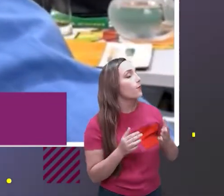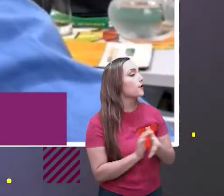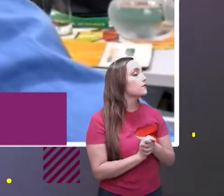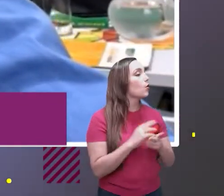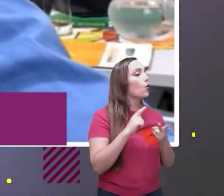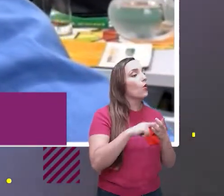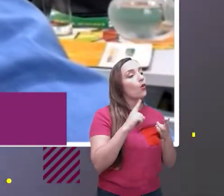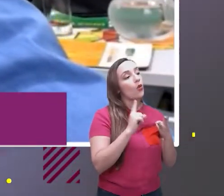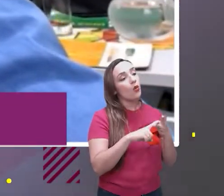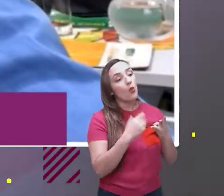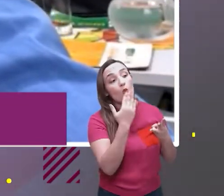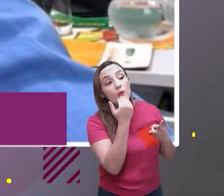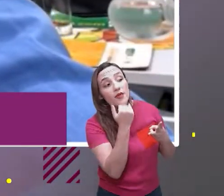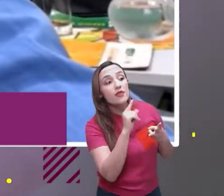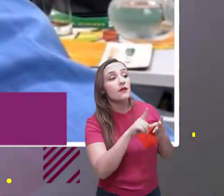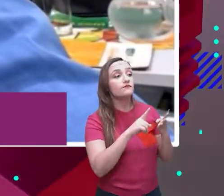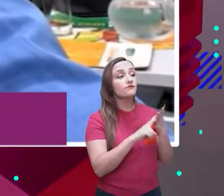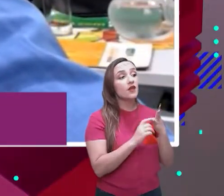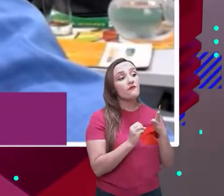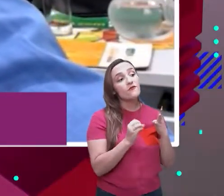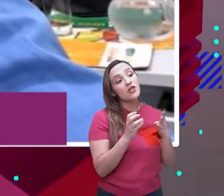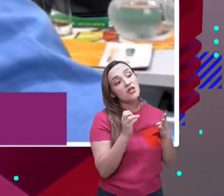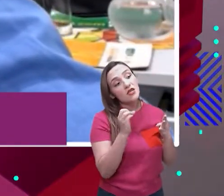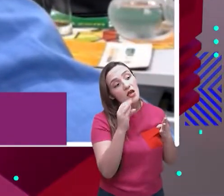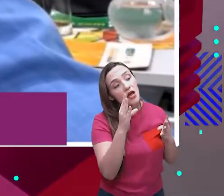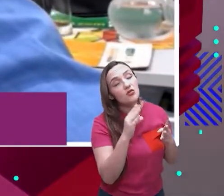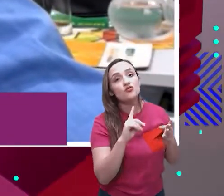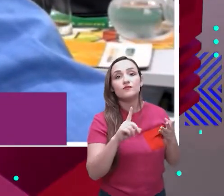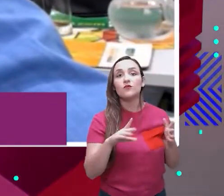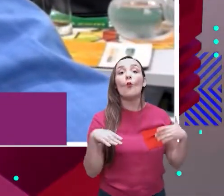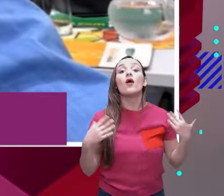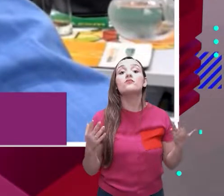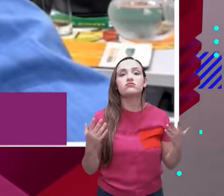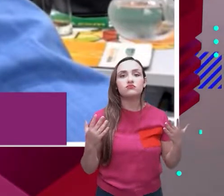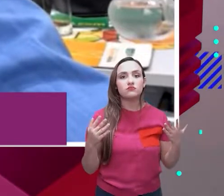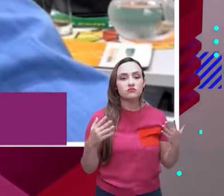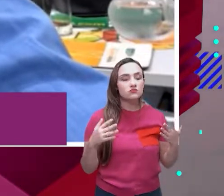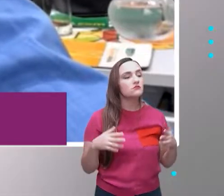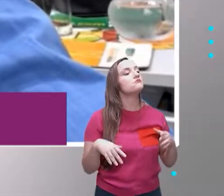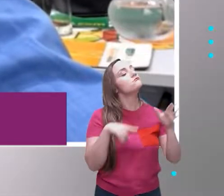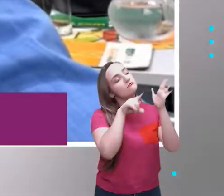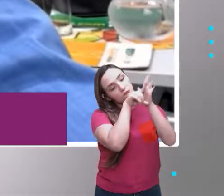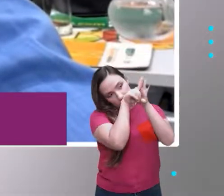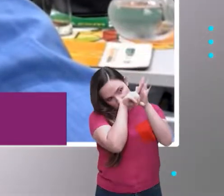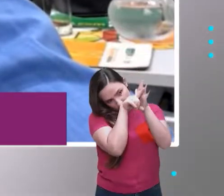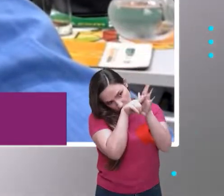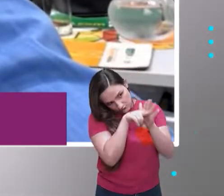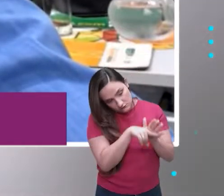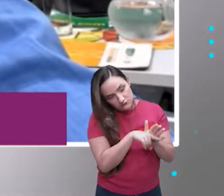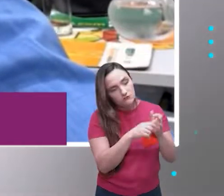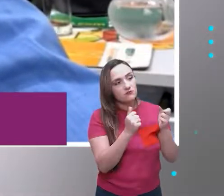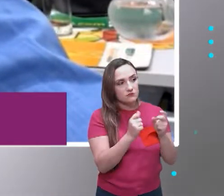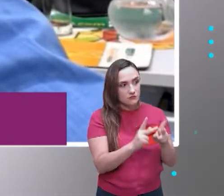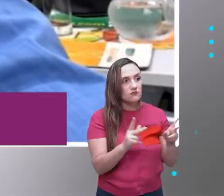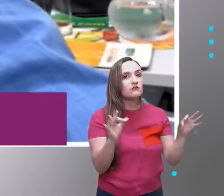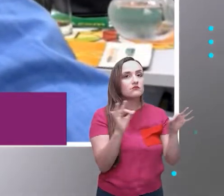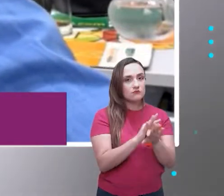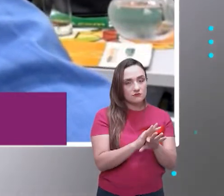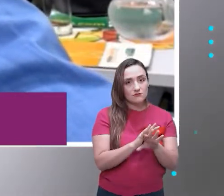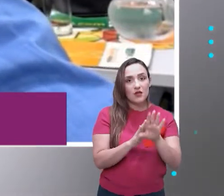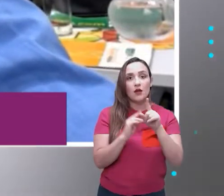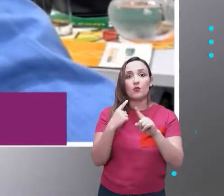a questão da nutrição, a questão das viagens, e o apoio necessário, porque a Bolsa